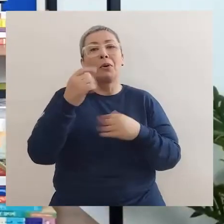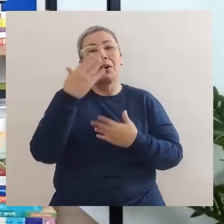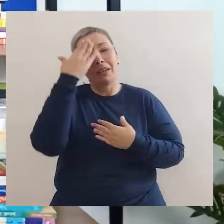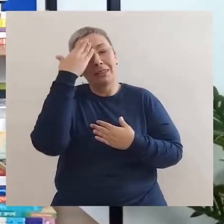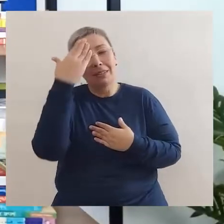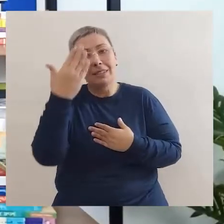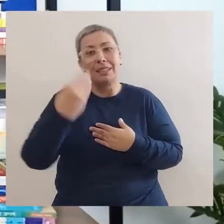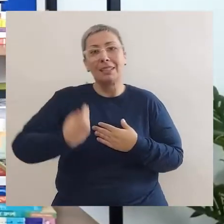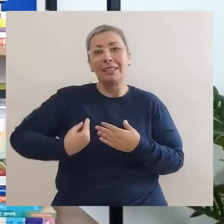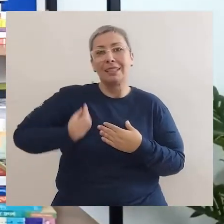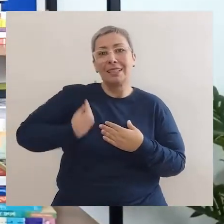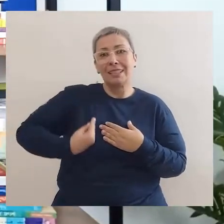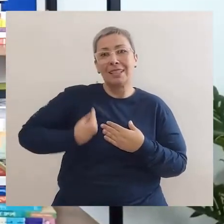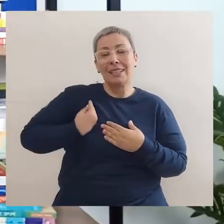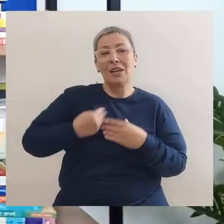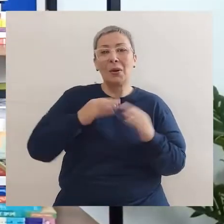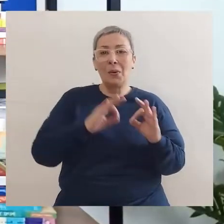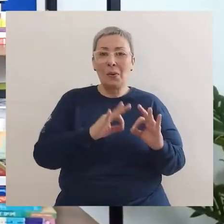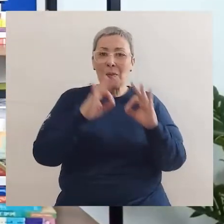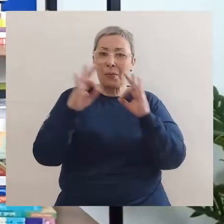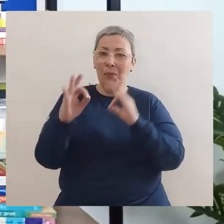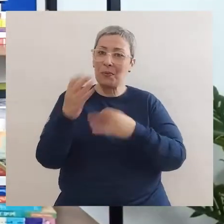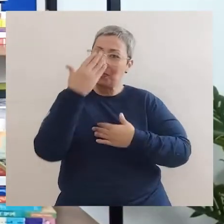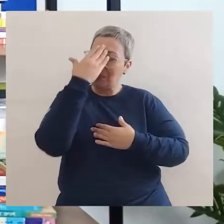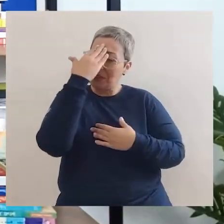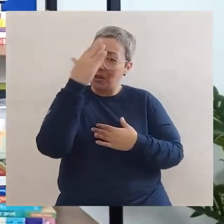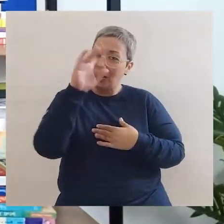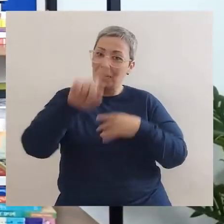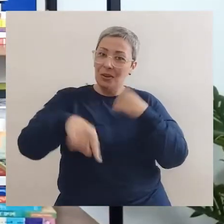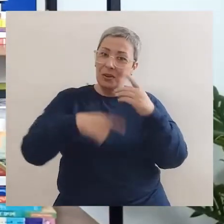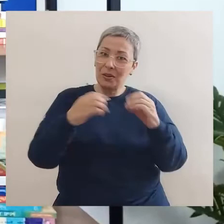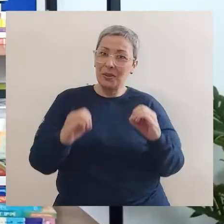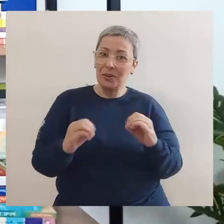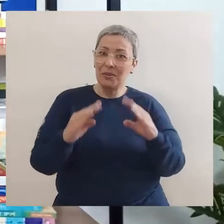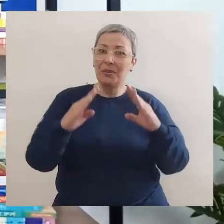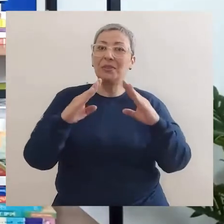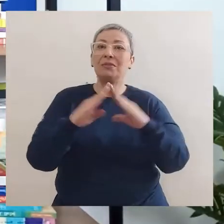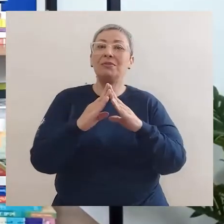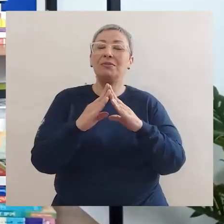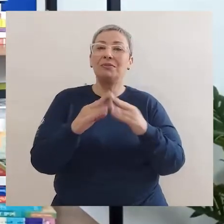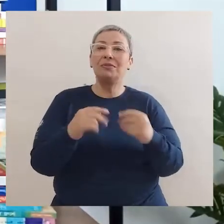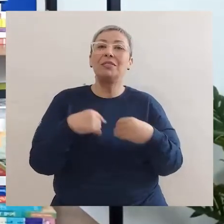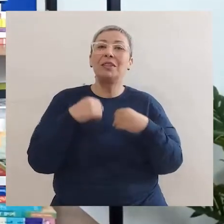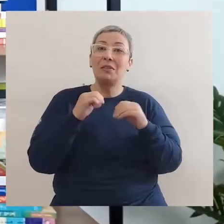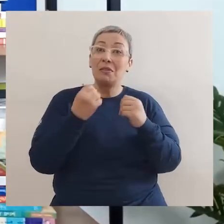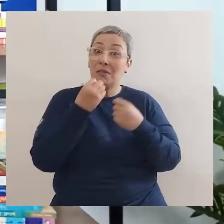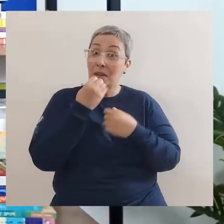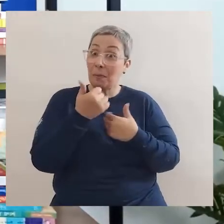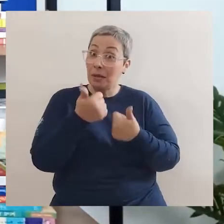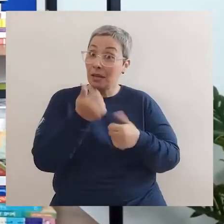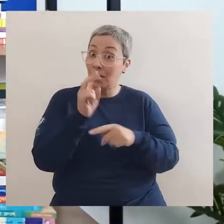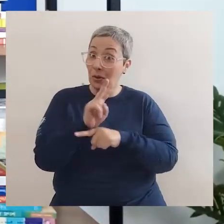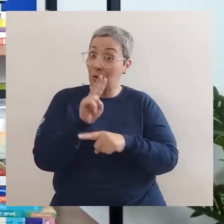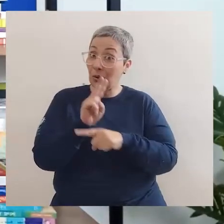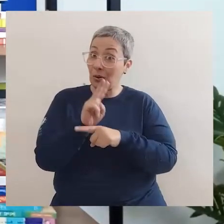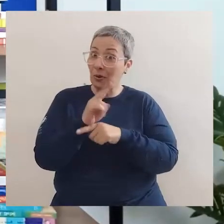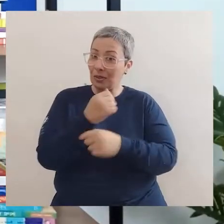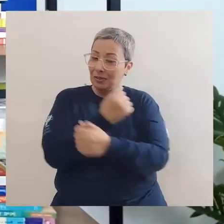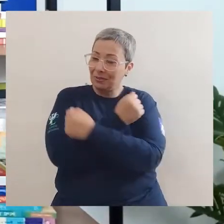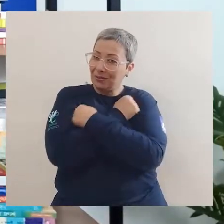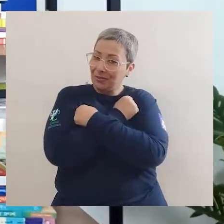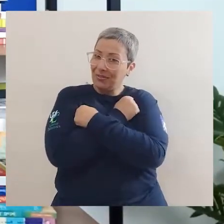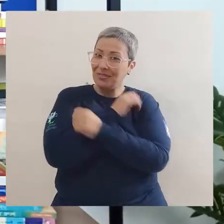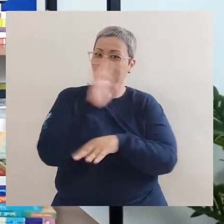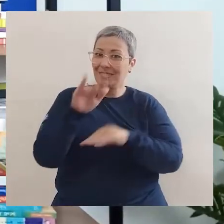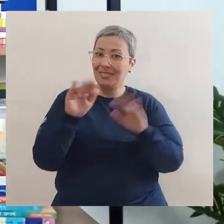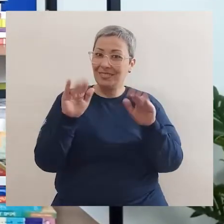agradecer aí a sua presença, muito obrigado. Até o próximo programa. Fiquem bem, se cuidem. Grande